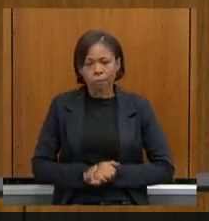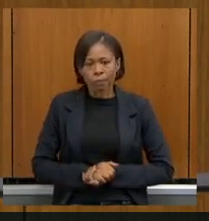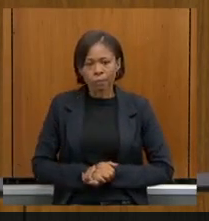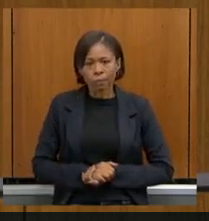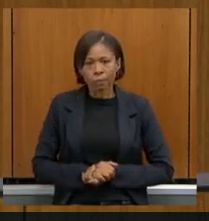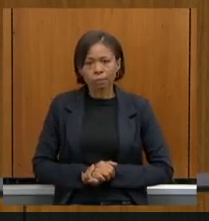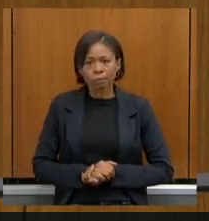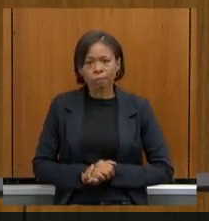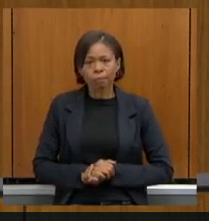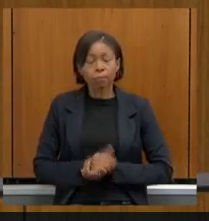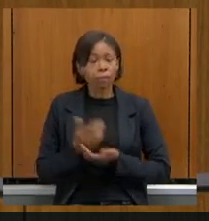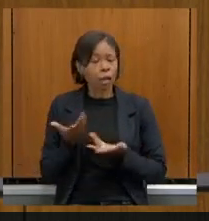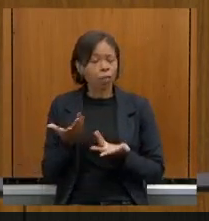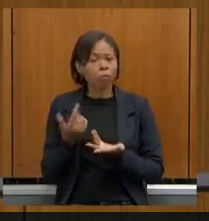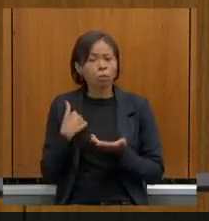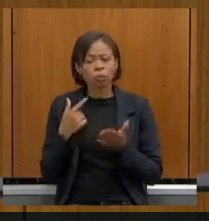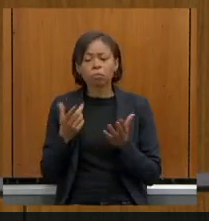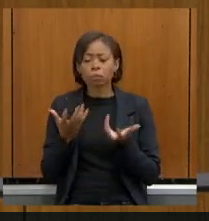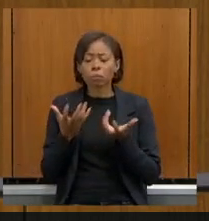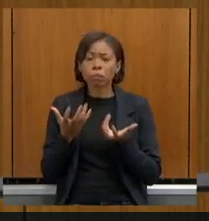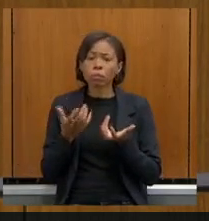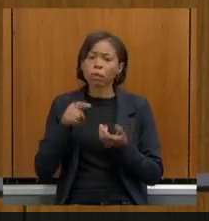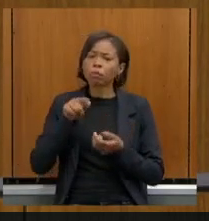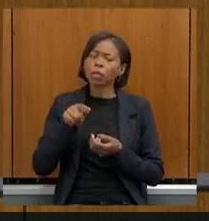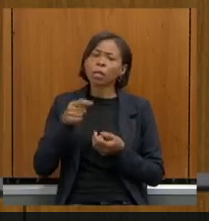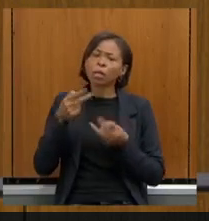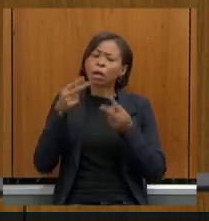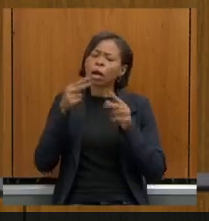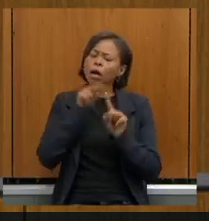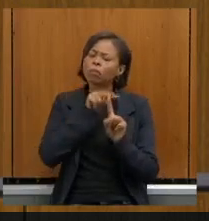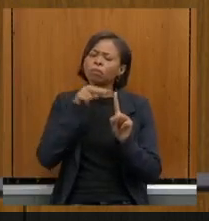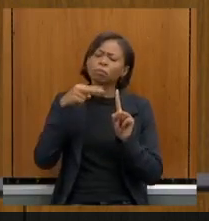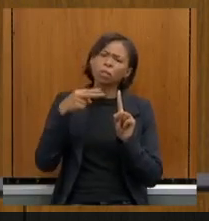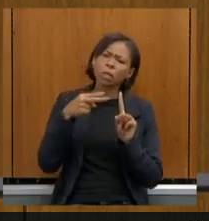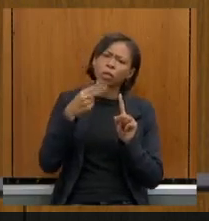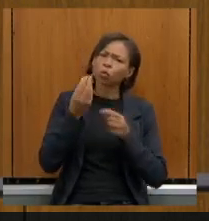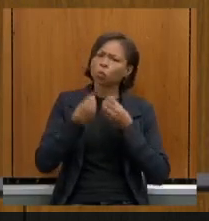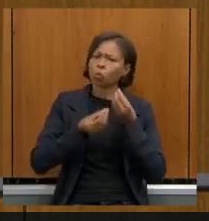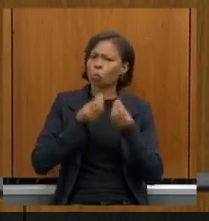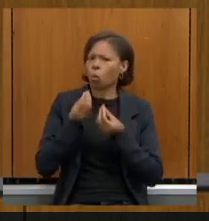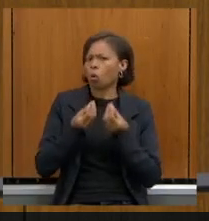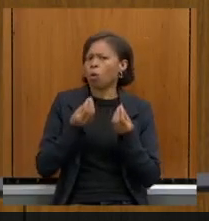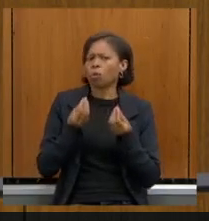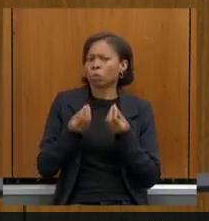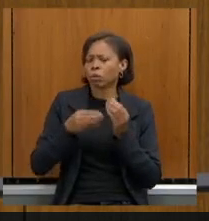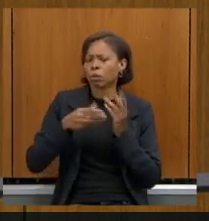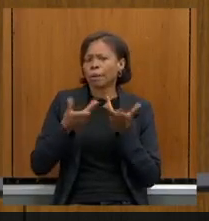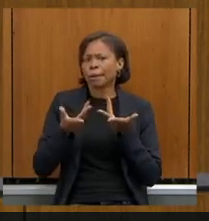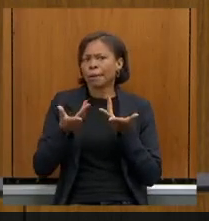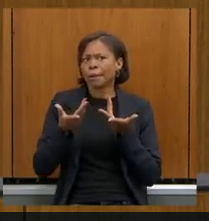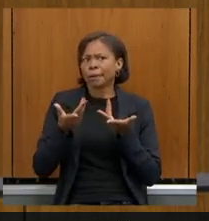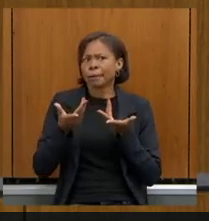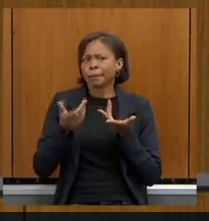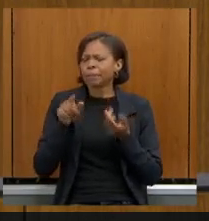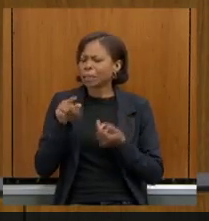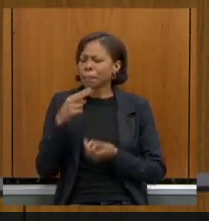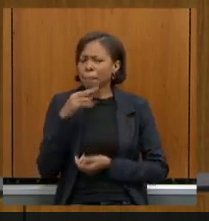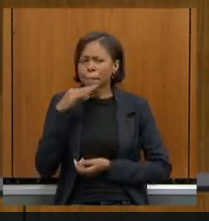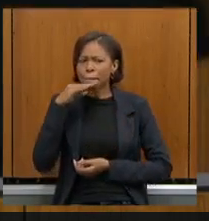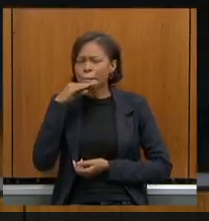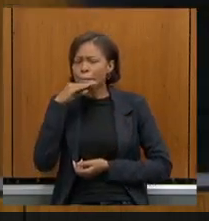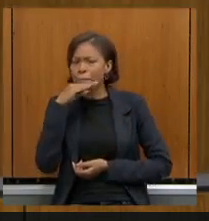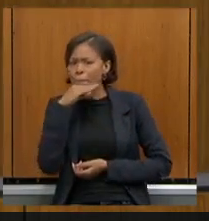assim gostaria só mesmo que o senhor repassasse um pouco da sua visão de como está sendo todo esse trâmite de como você percebe também